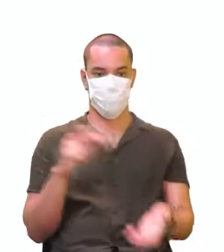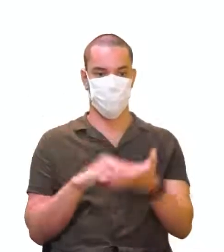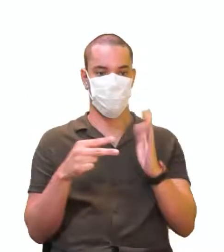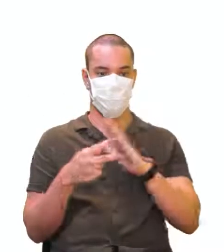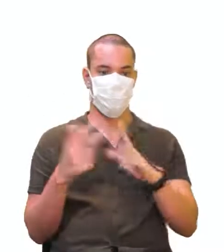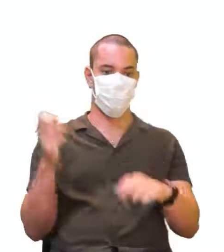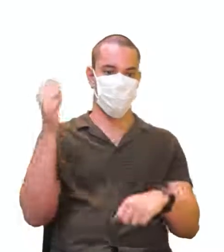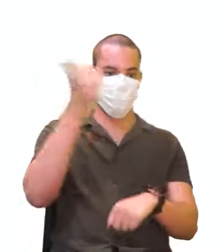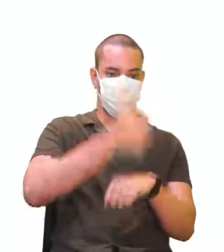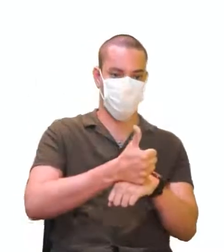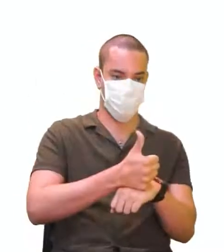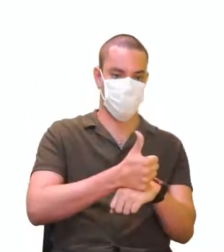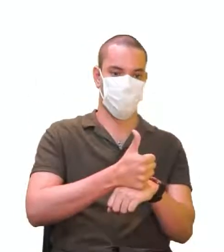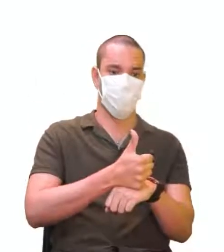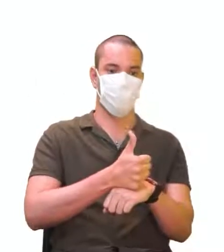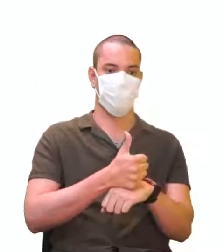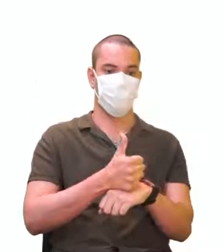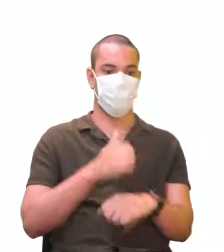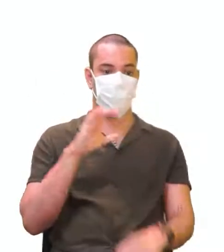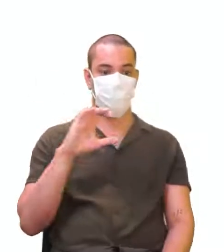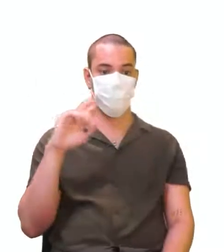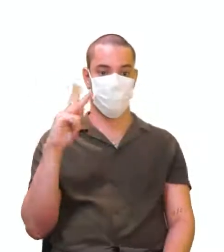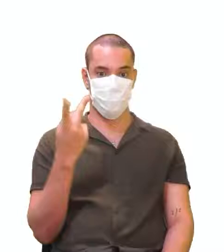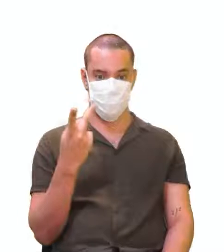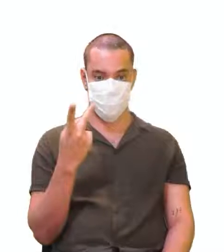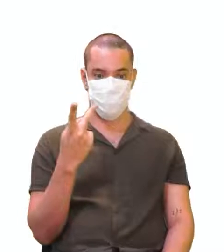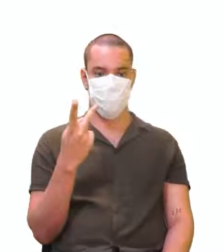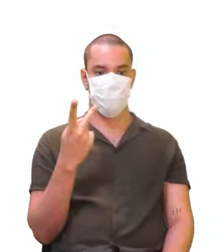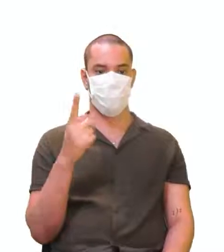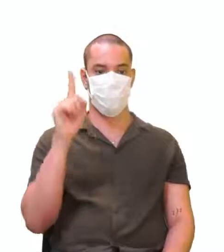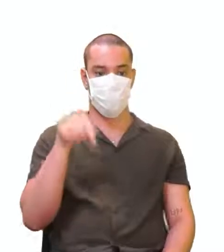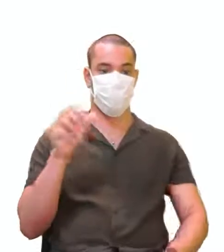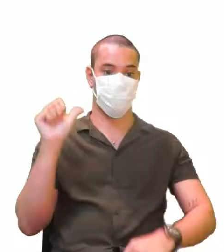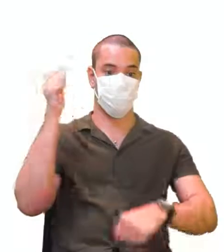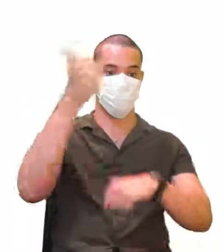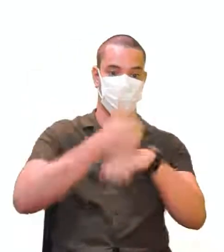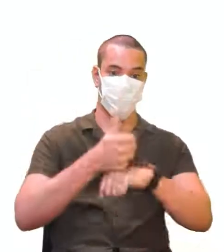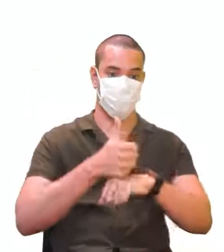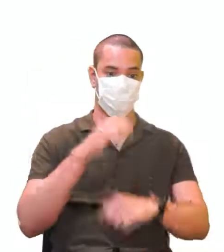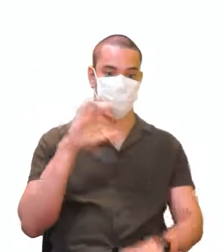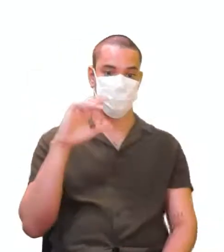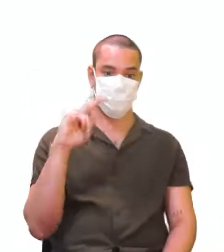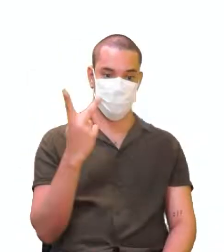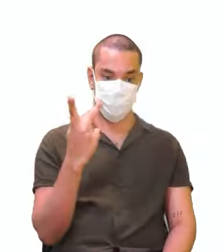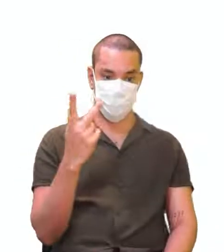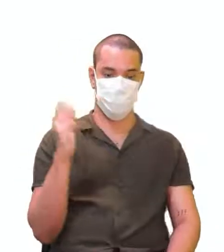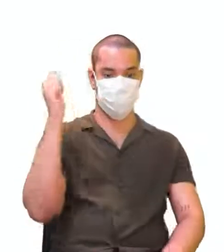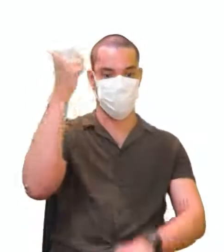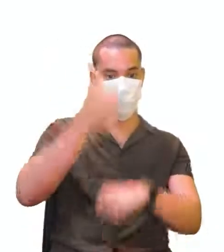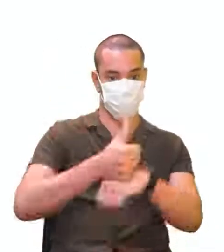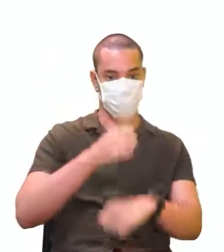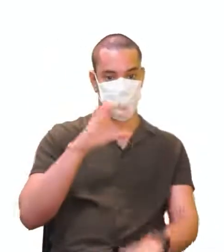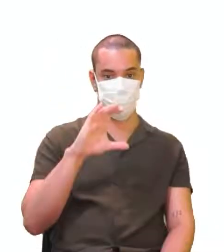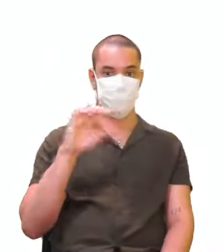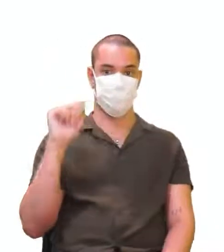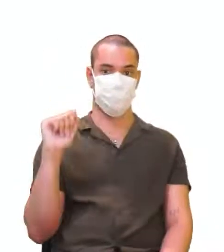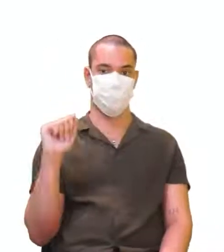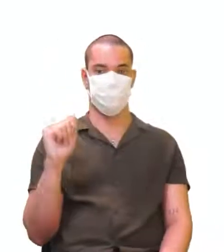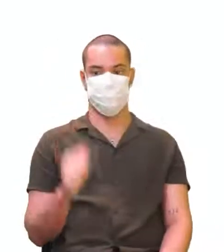dominante sobre esse chinchila, que é o CH, que é dominante sobre esse Hzinho, que é o Himalaia, que é dominante sobre